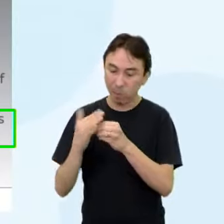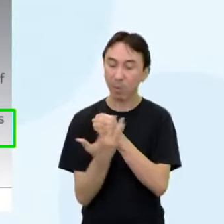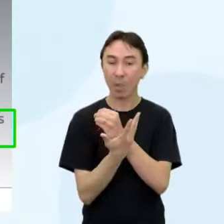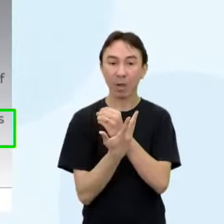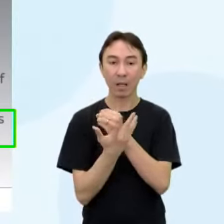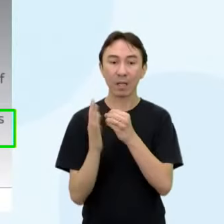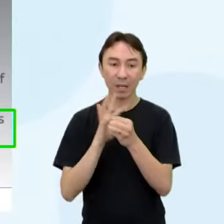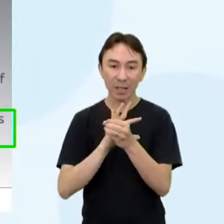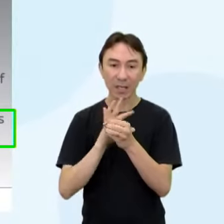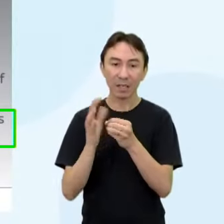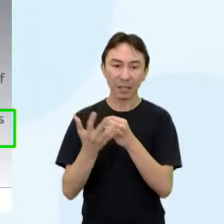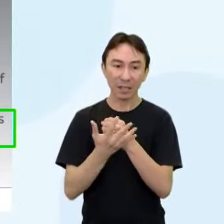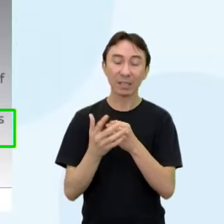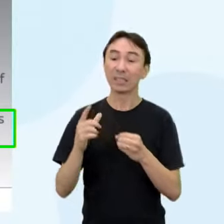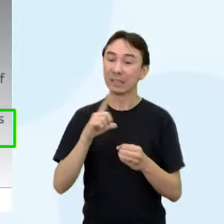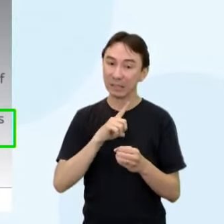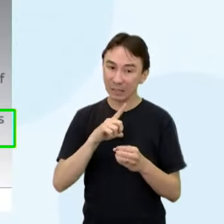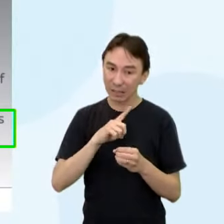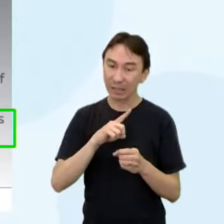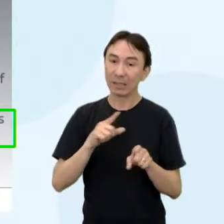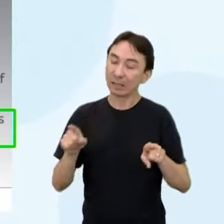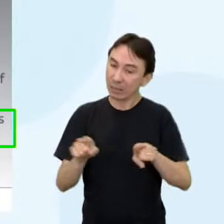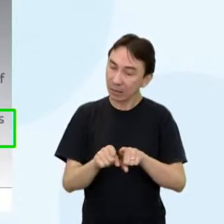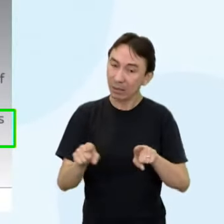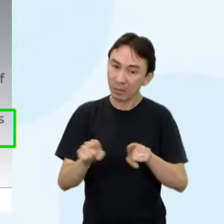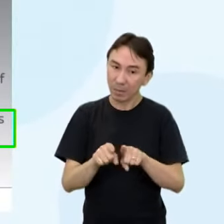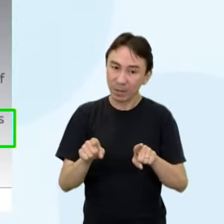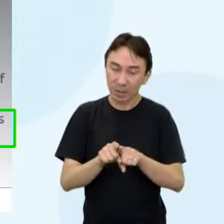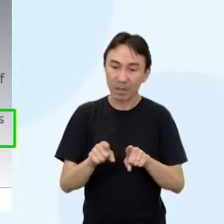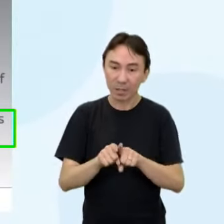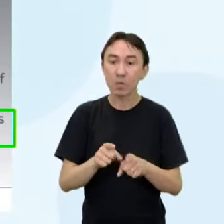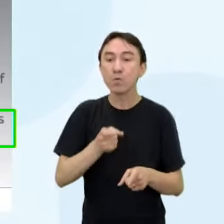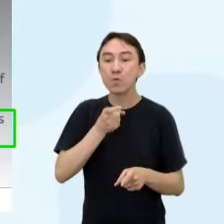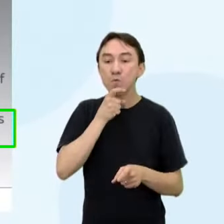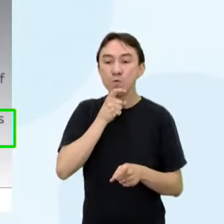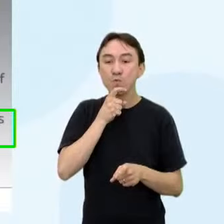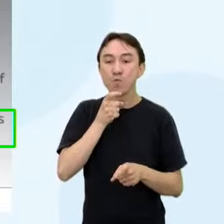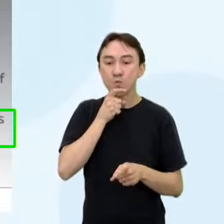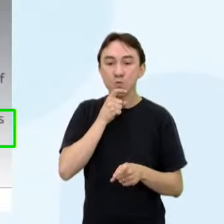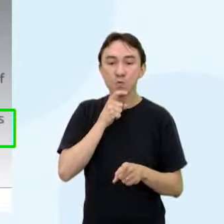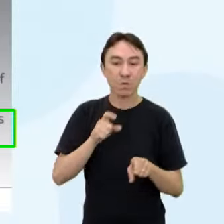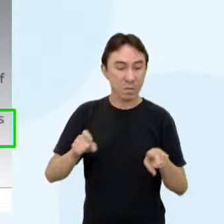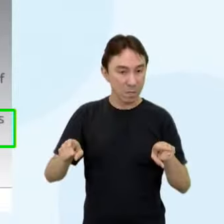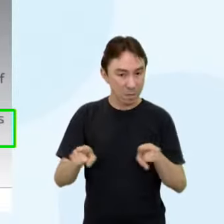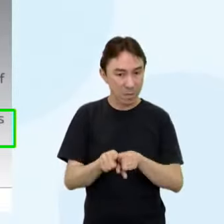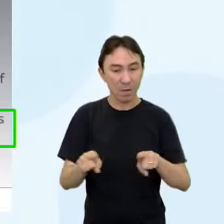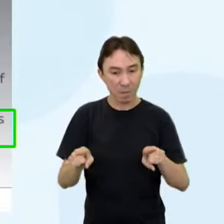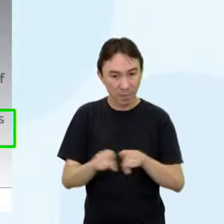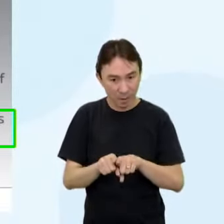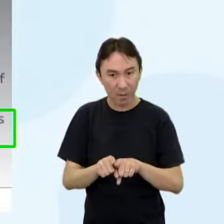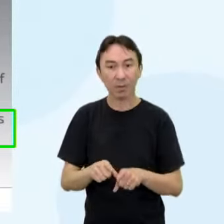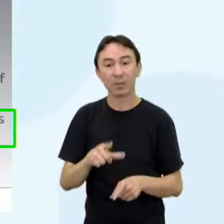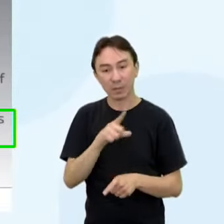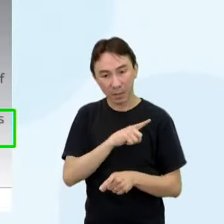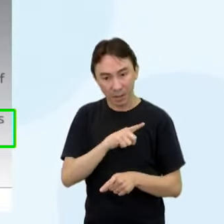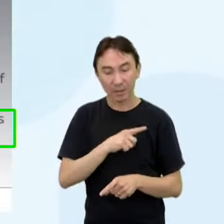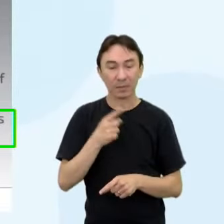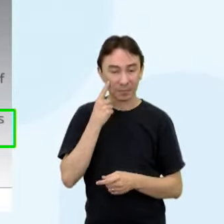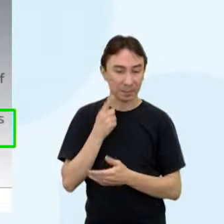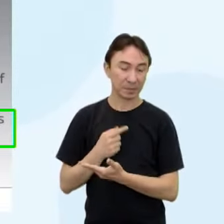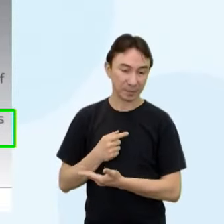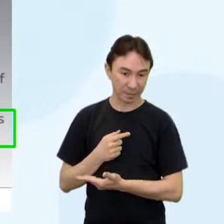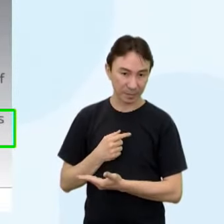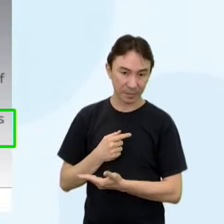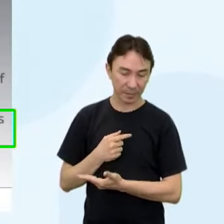manto de ice, de gelo também, certo? Então, tá aqui, temos gelo também lá no core, né,